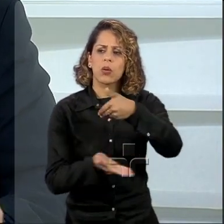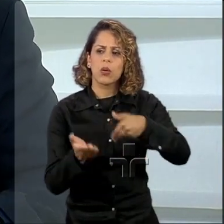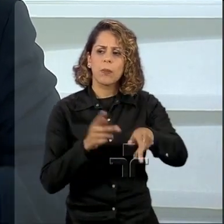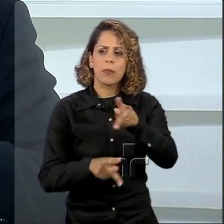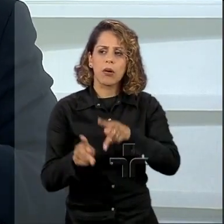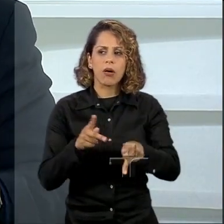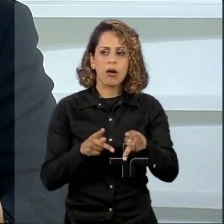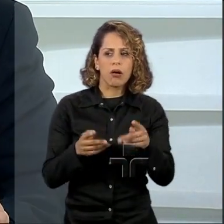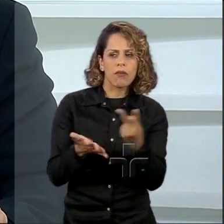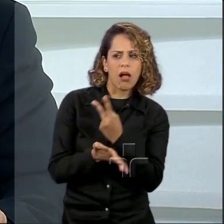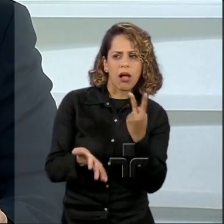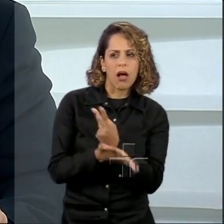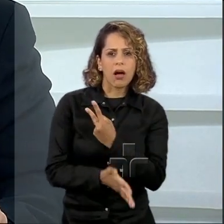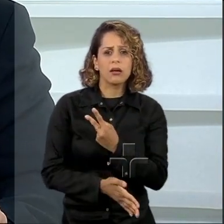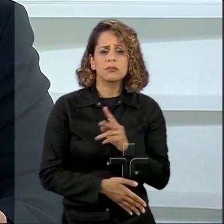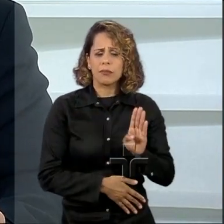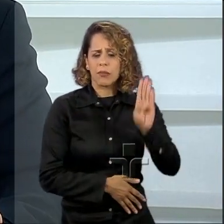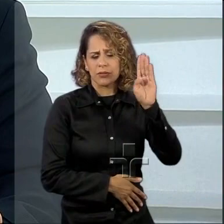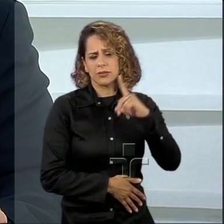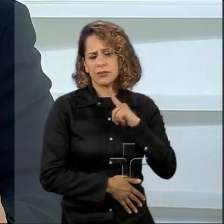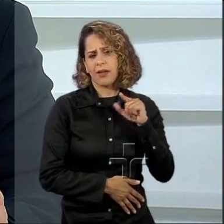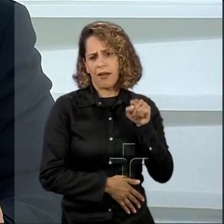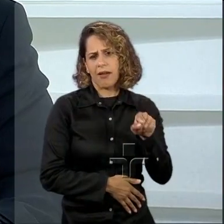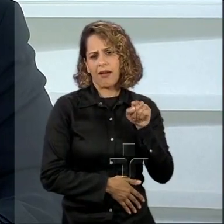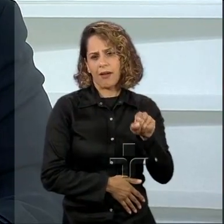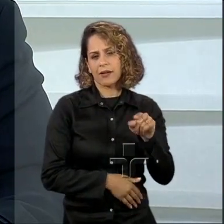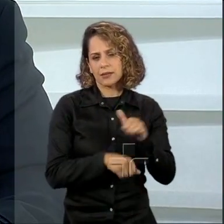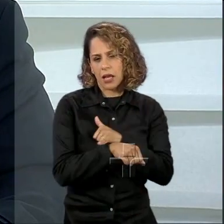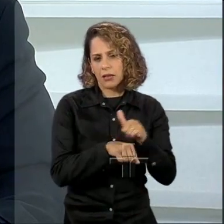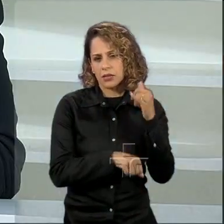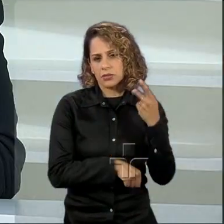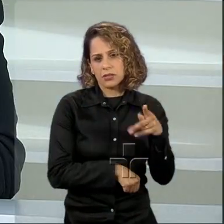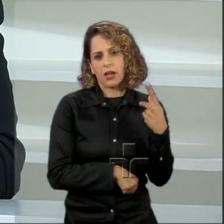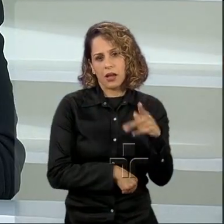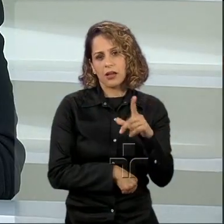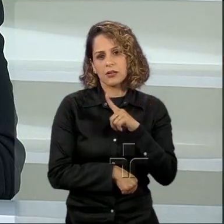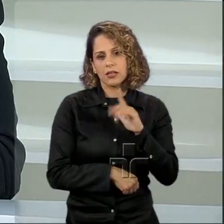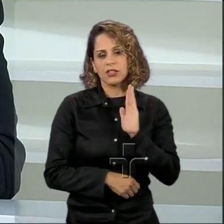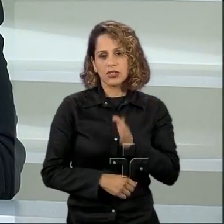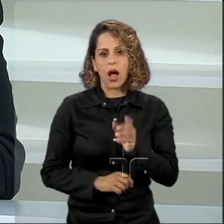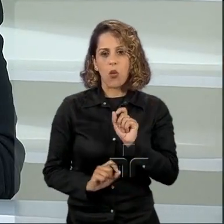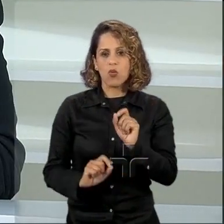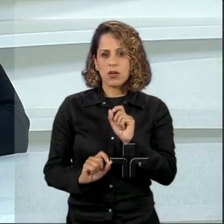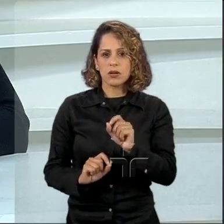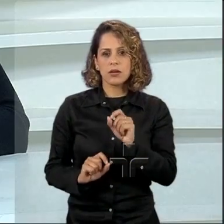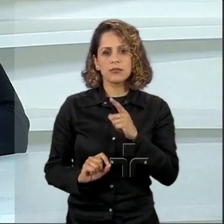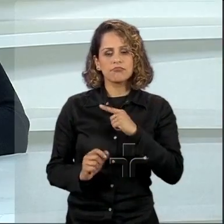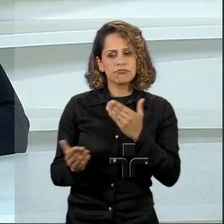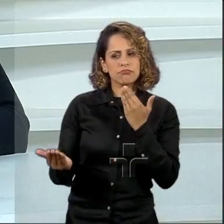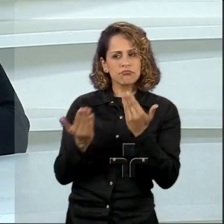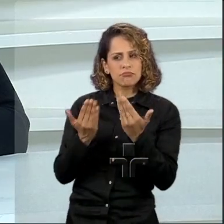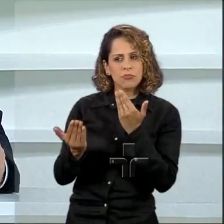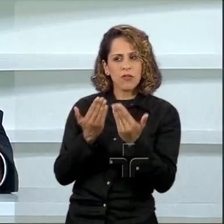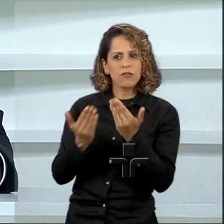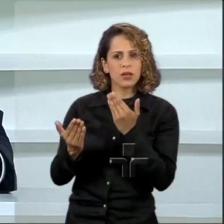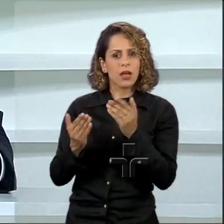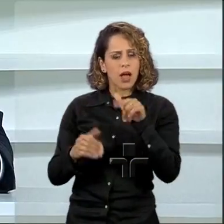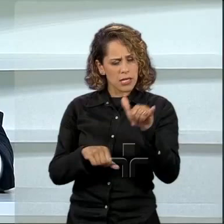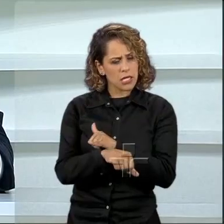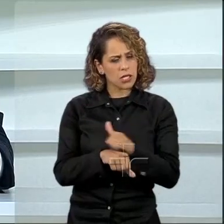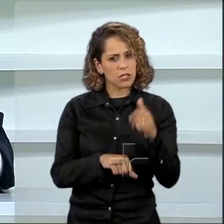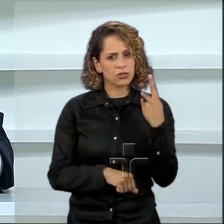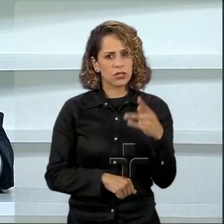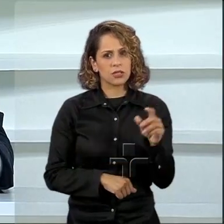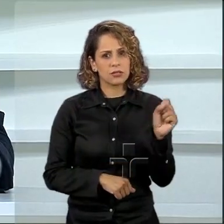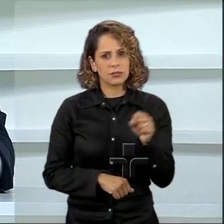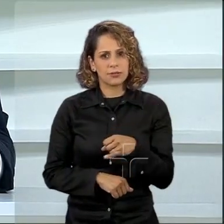Quer dizer, ele está atropelando toda a estrutura institucional, mesmo antes de ganhar, ao lançar esse tipo de desconfiança, né? Estavam